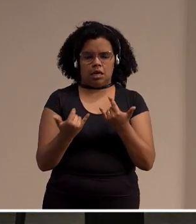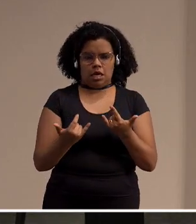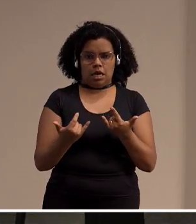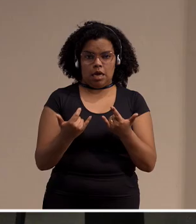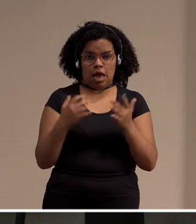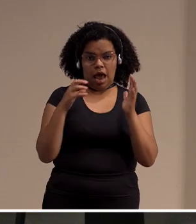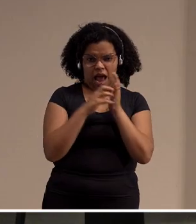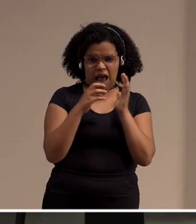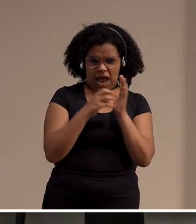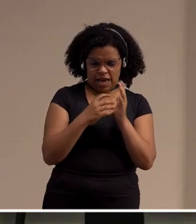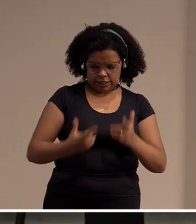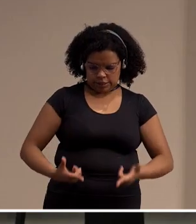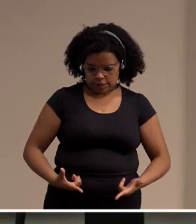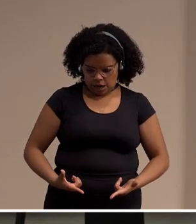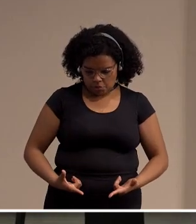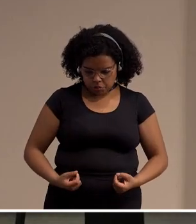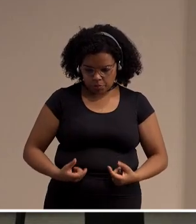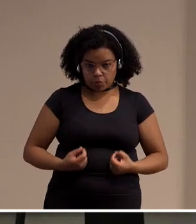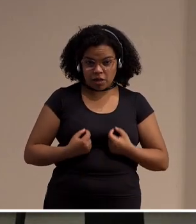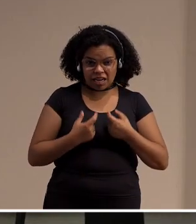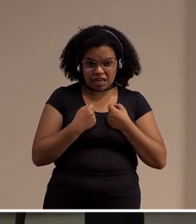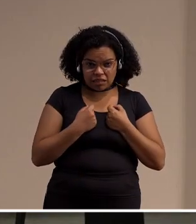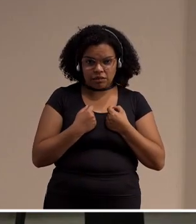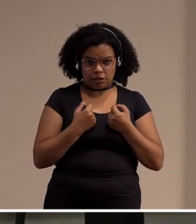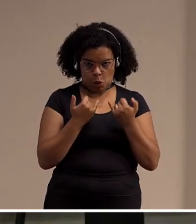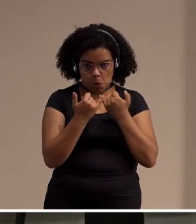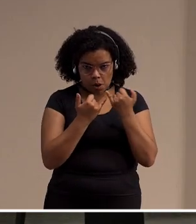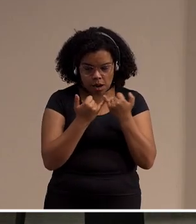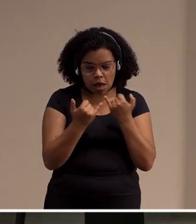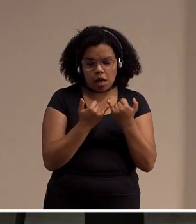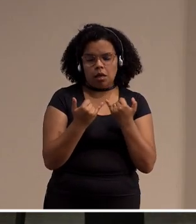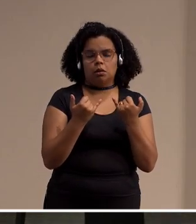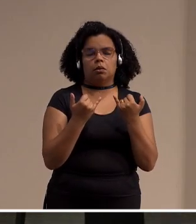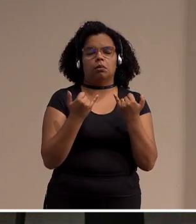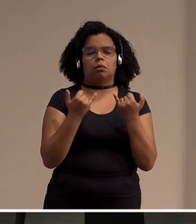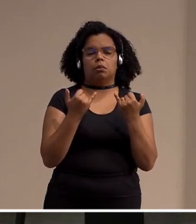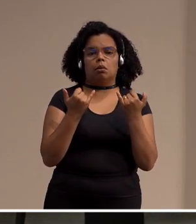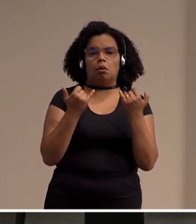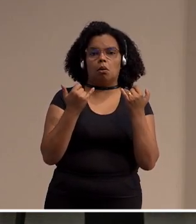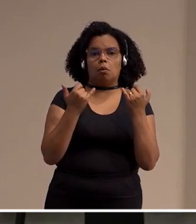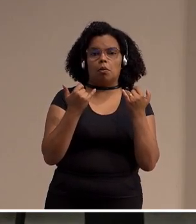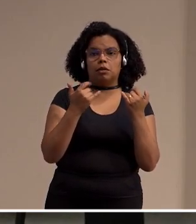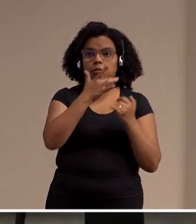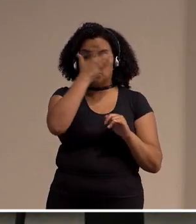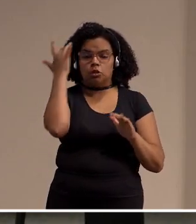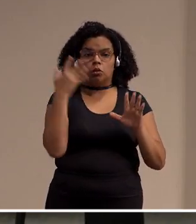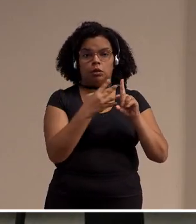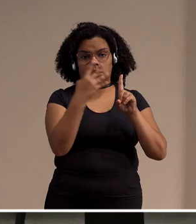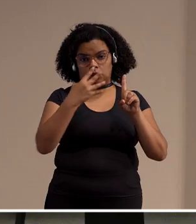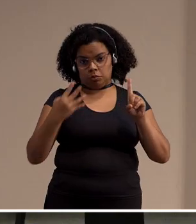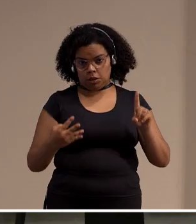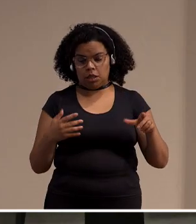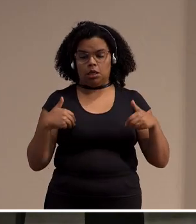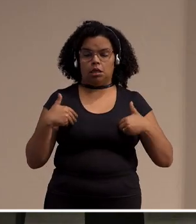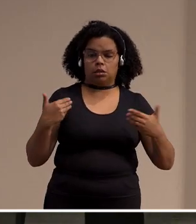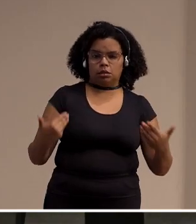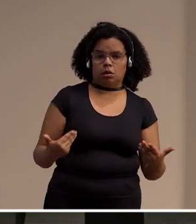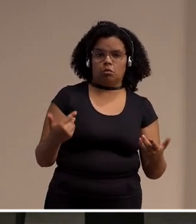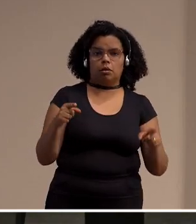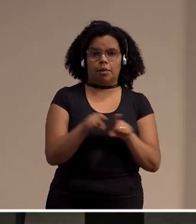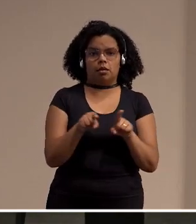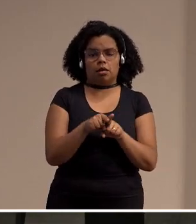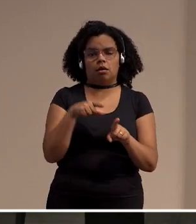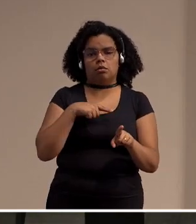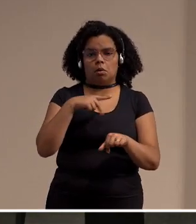diz que, da mesma forma, como você falou, por uma questão dos países ricos, países mais pobres, que